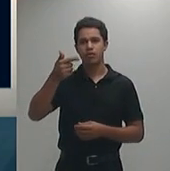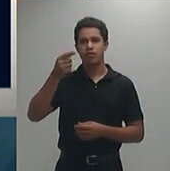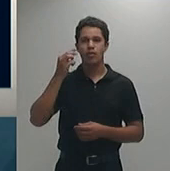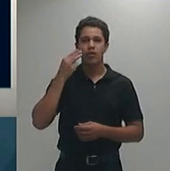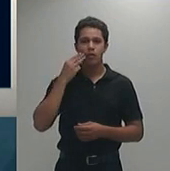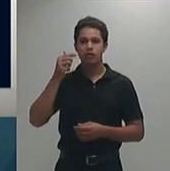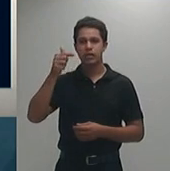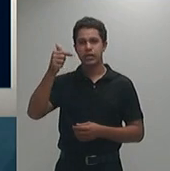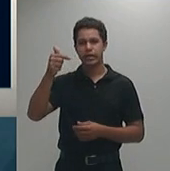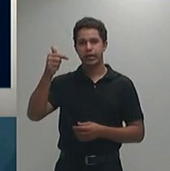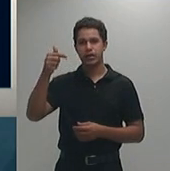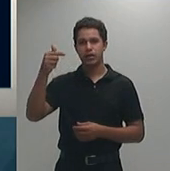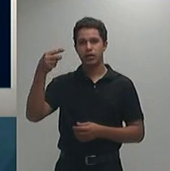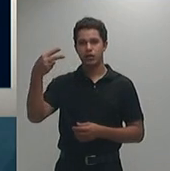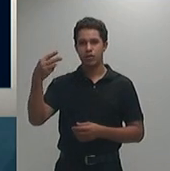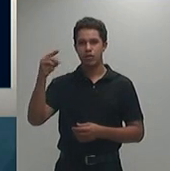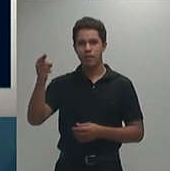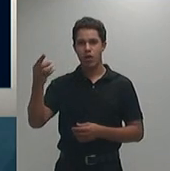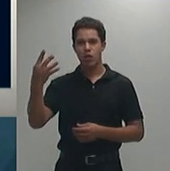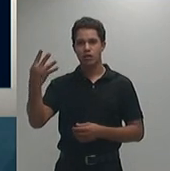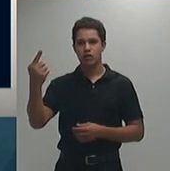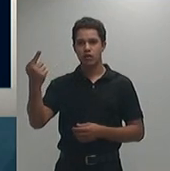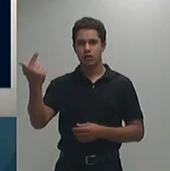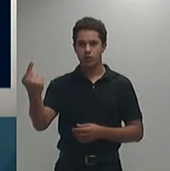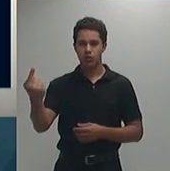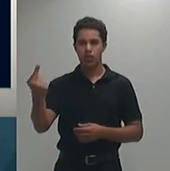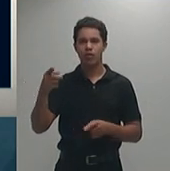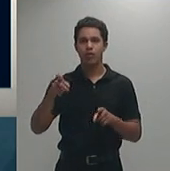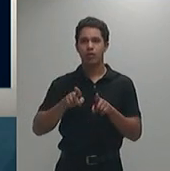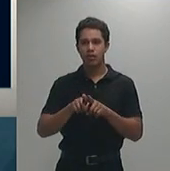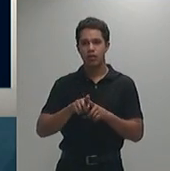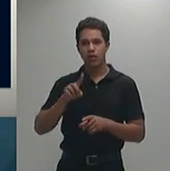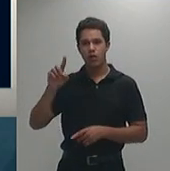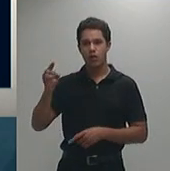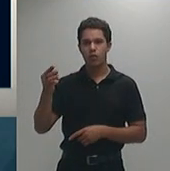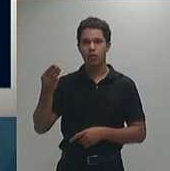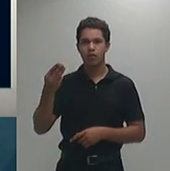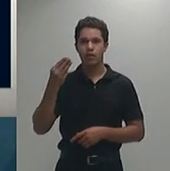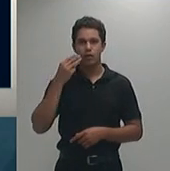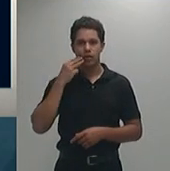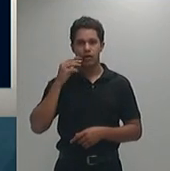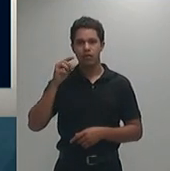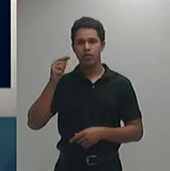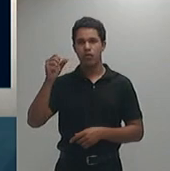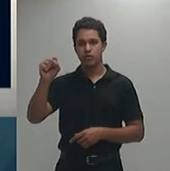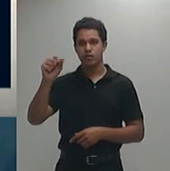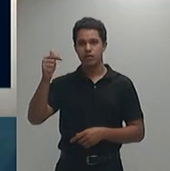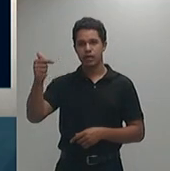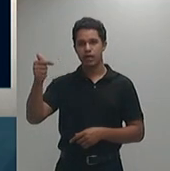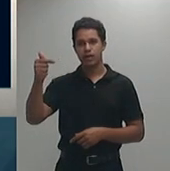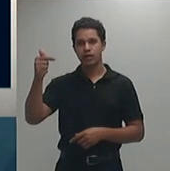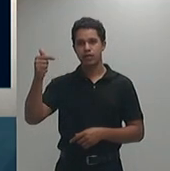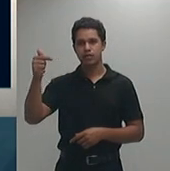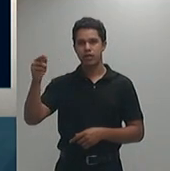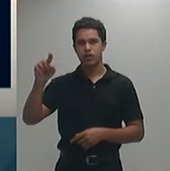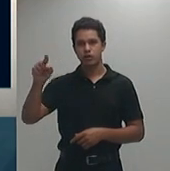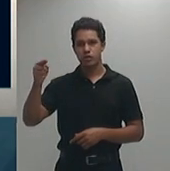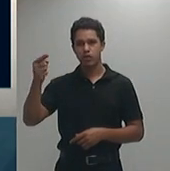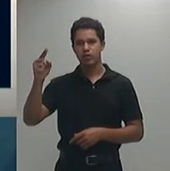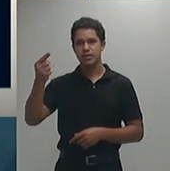1441 e 1 milhão 877 1113 todos de São Paulo no primeiro tem